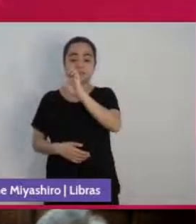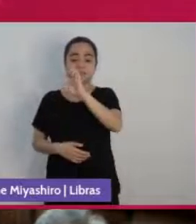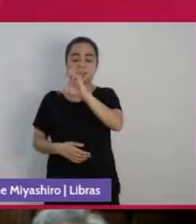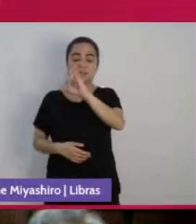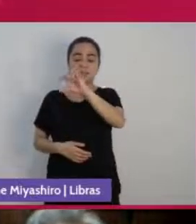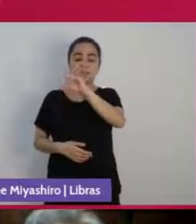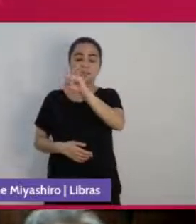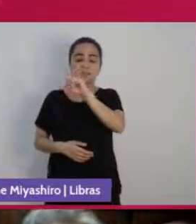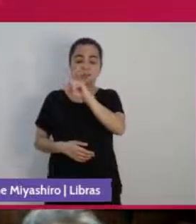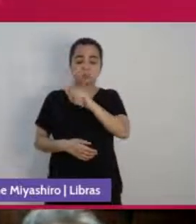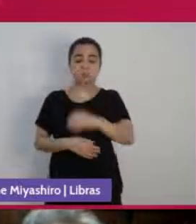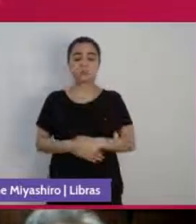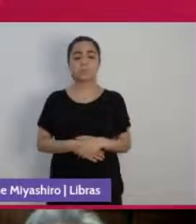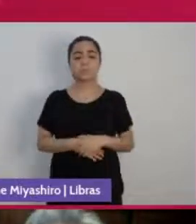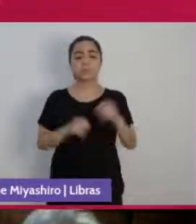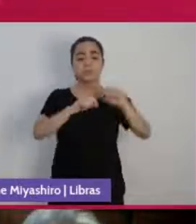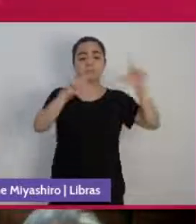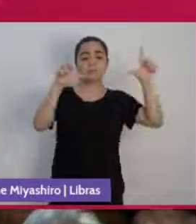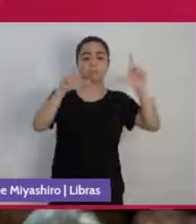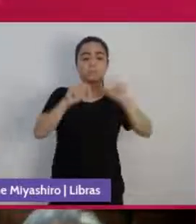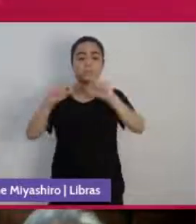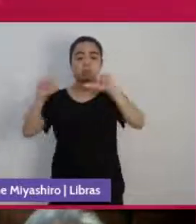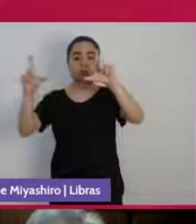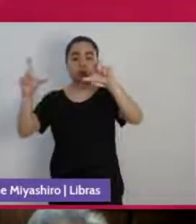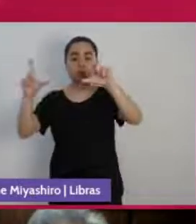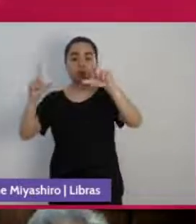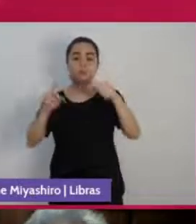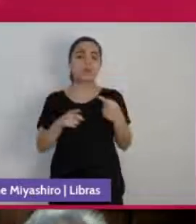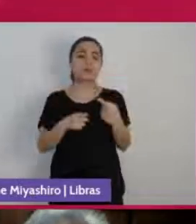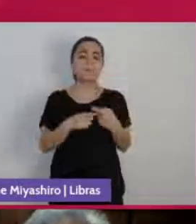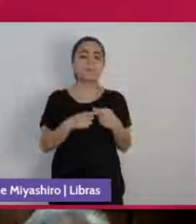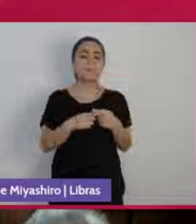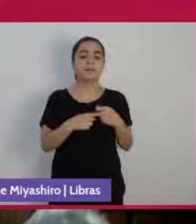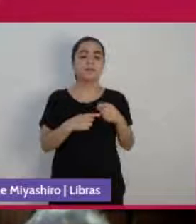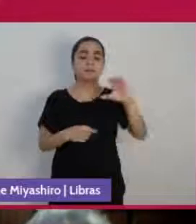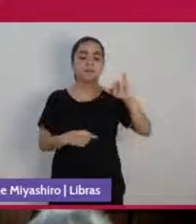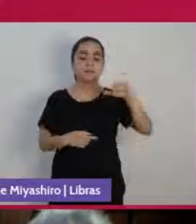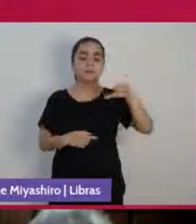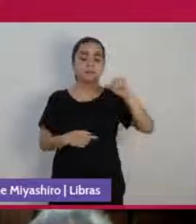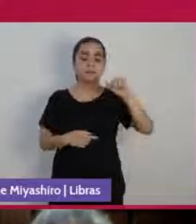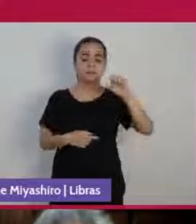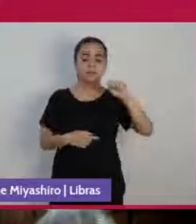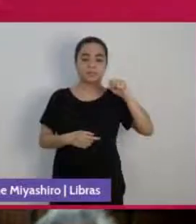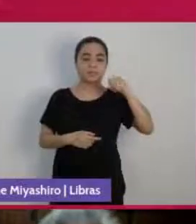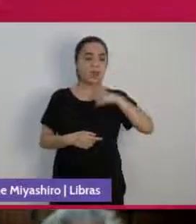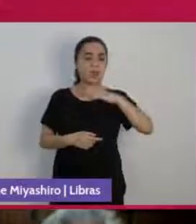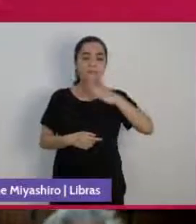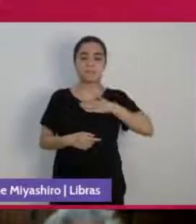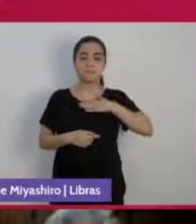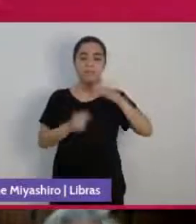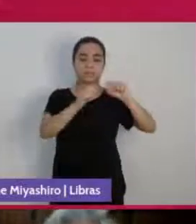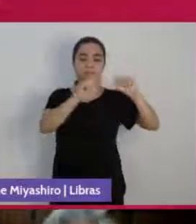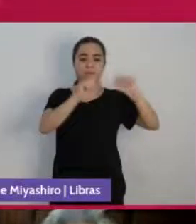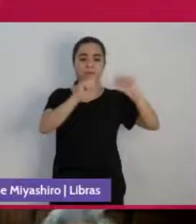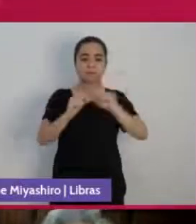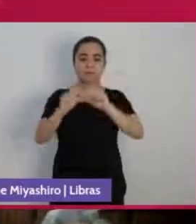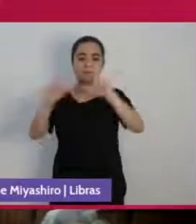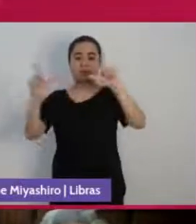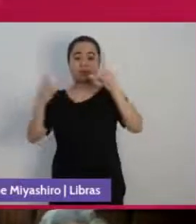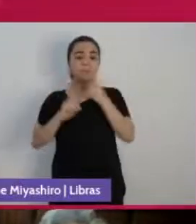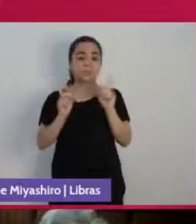Algumas imagens eu peguei dos sílabos, então eu não radiografei a paciente 2 vezes, pelo amor de Deus,